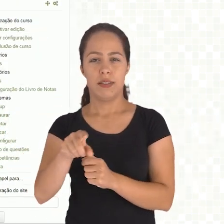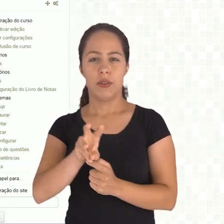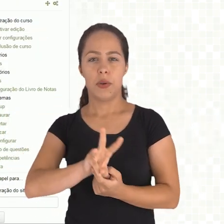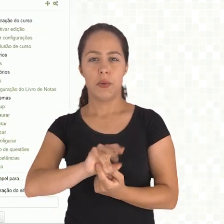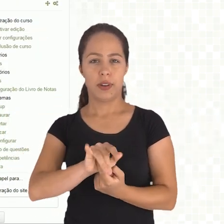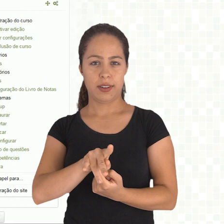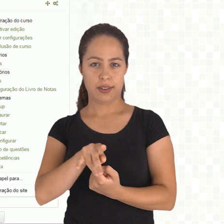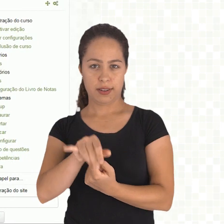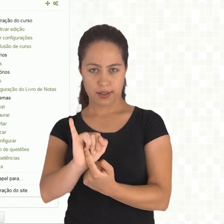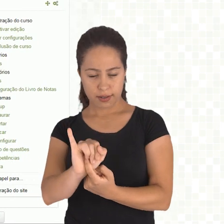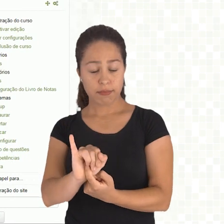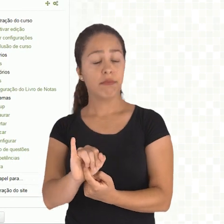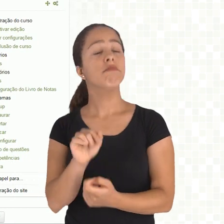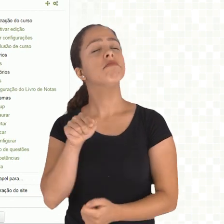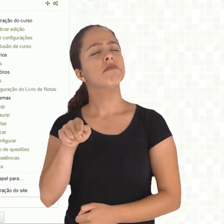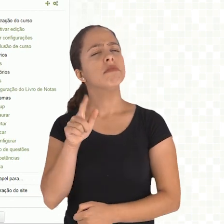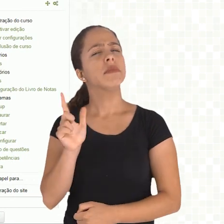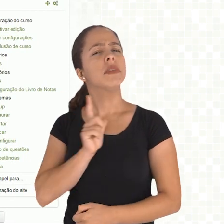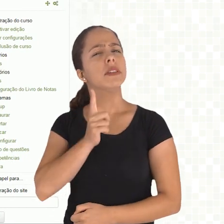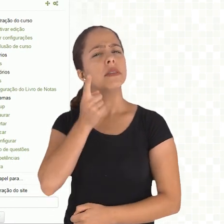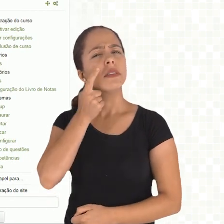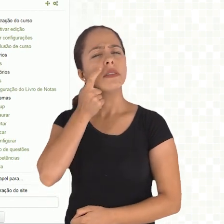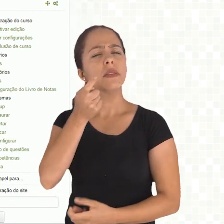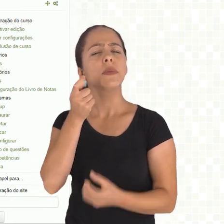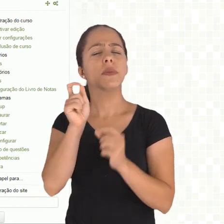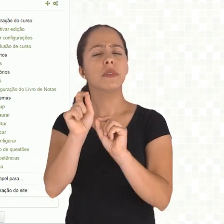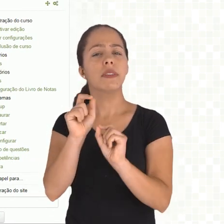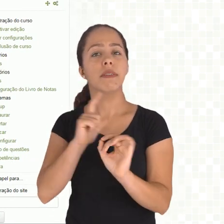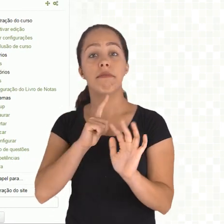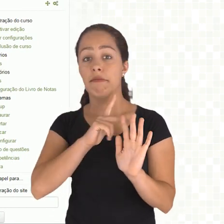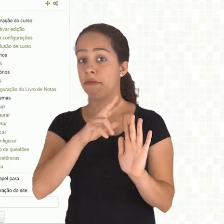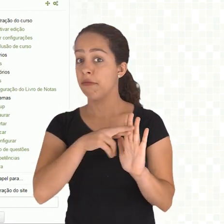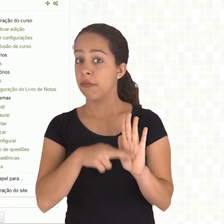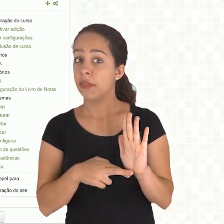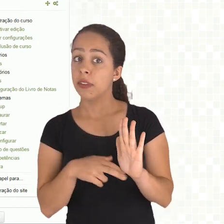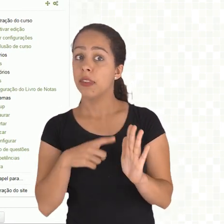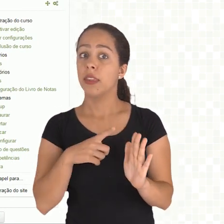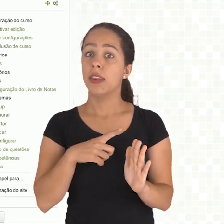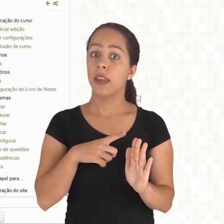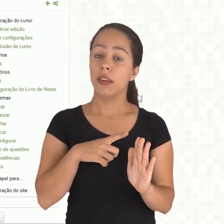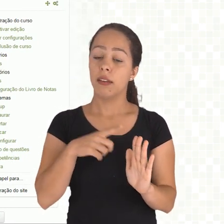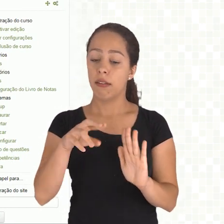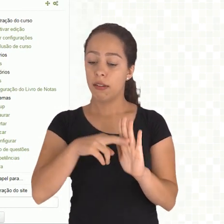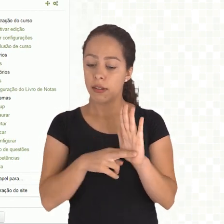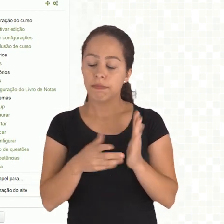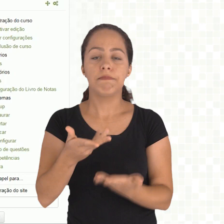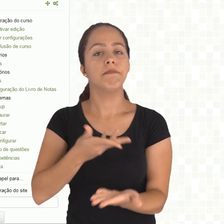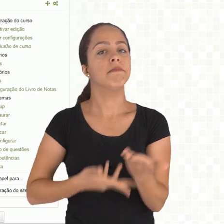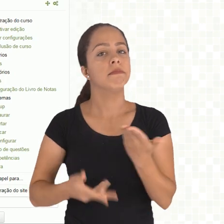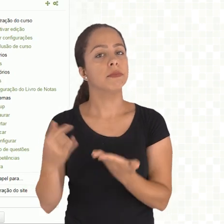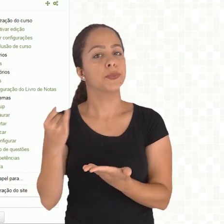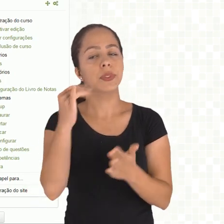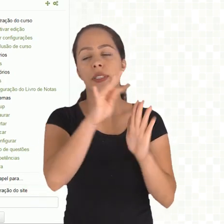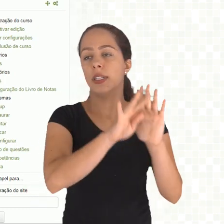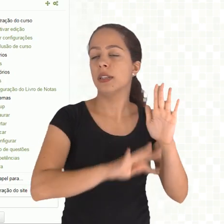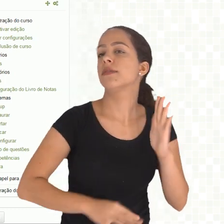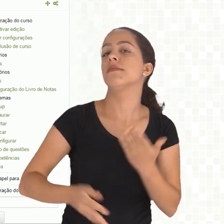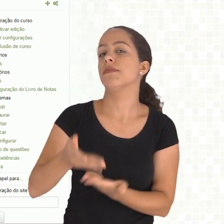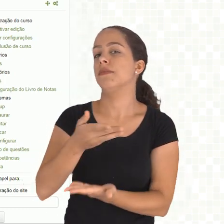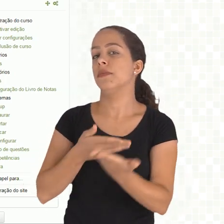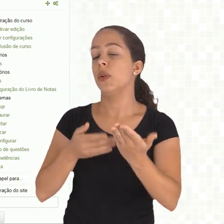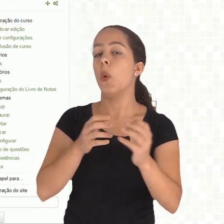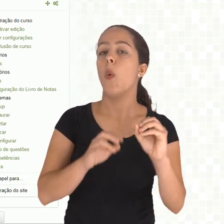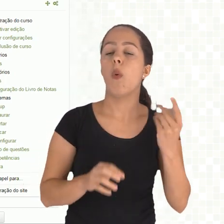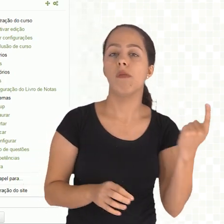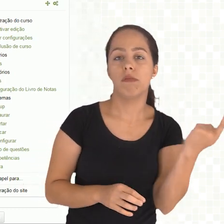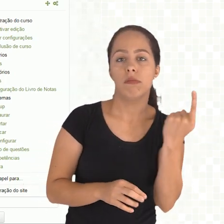Uma coisa bem importante na configuração da Wiki, e ela vem por padrão como Wiki colaborativa, é você saber se você quer uma Wiki colaborativa